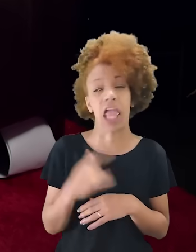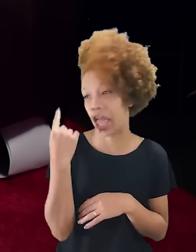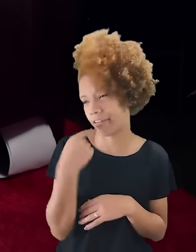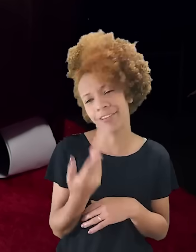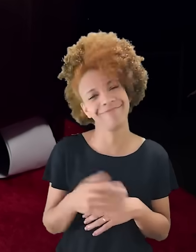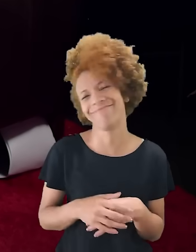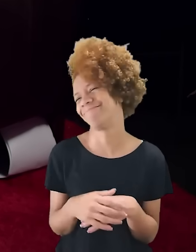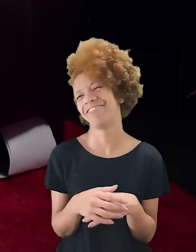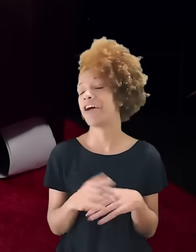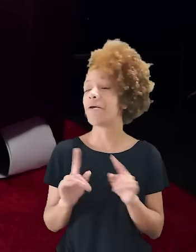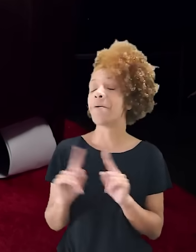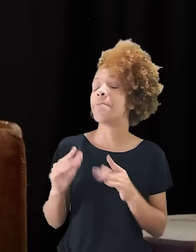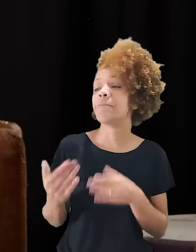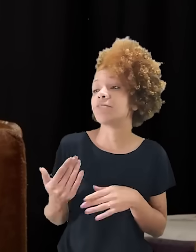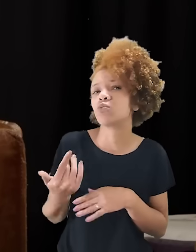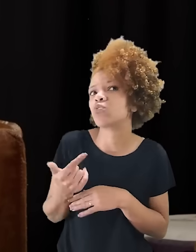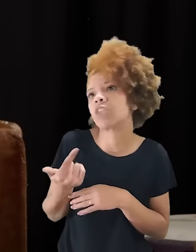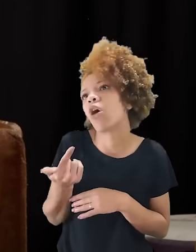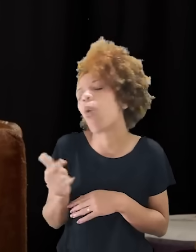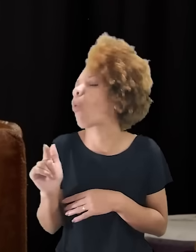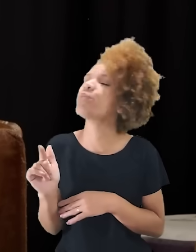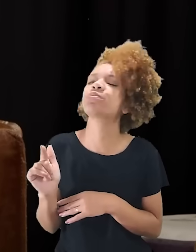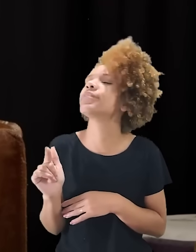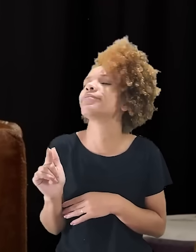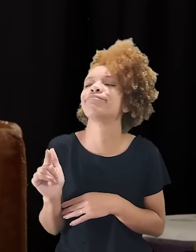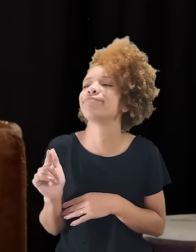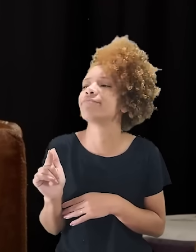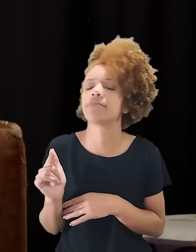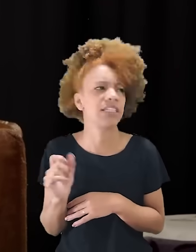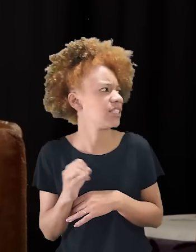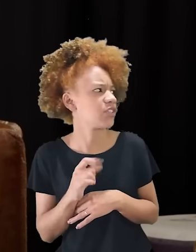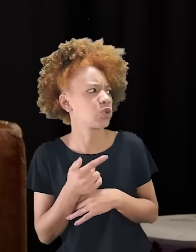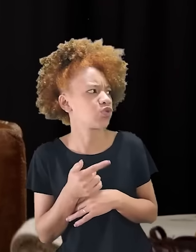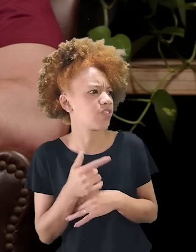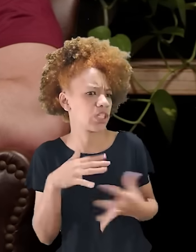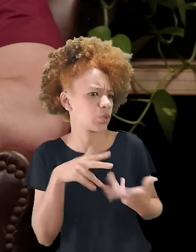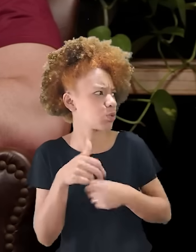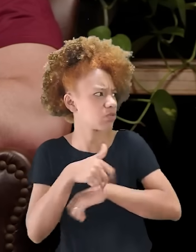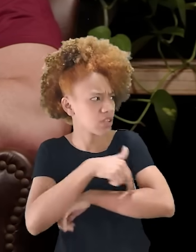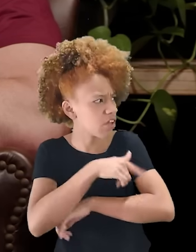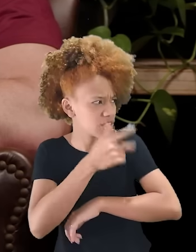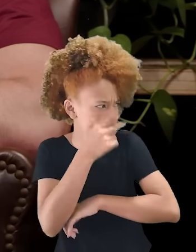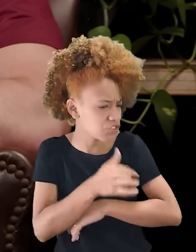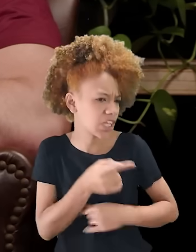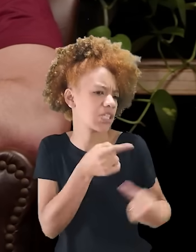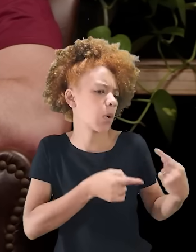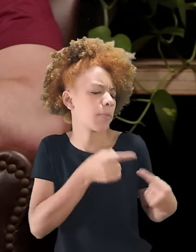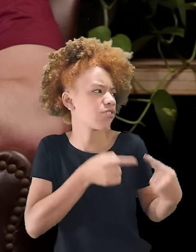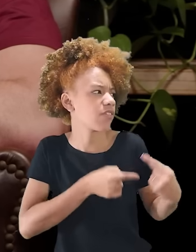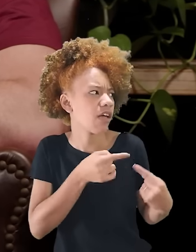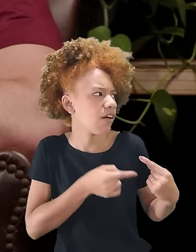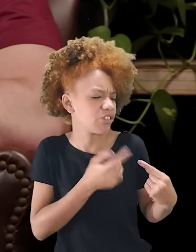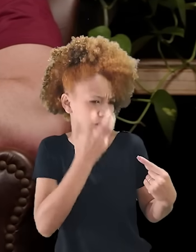cara com certeza porque PR mim não tem outra outro negóci se você não tivesse no mundo da moda você acha que essa